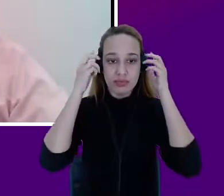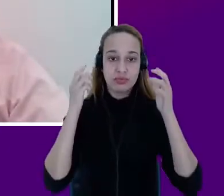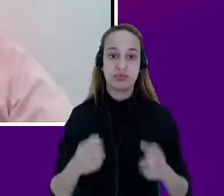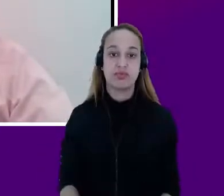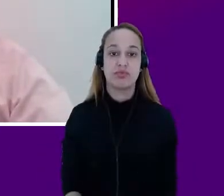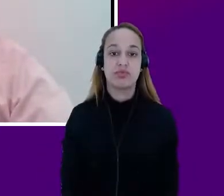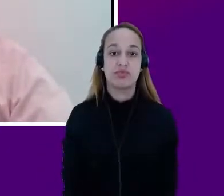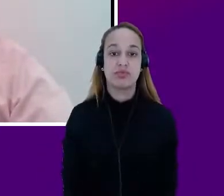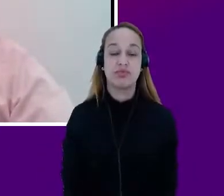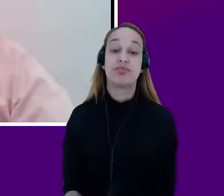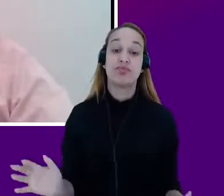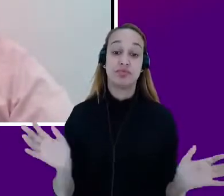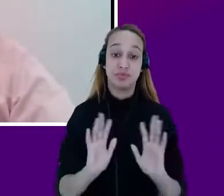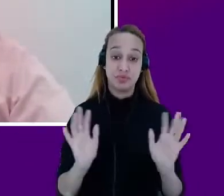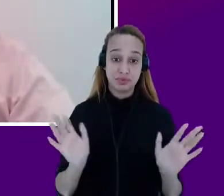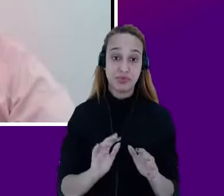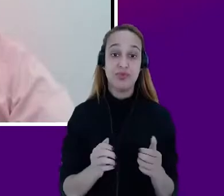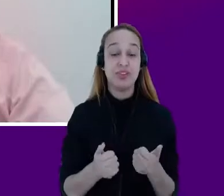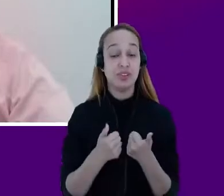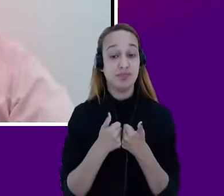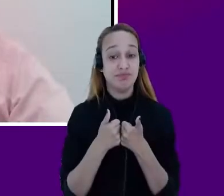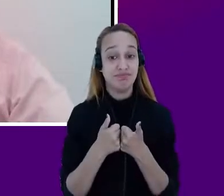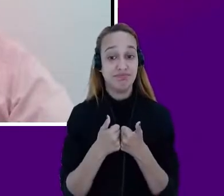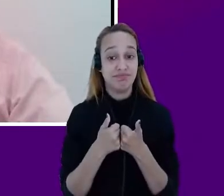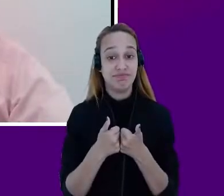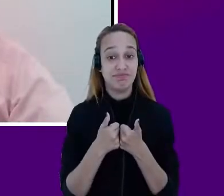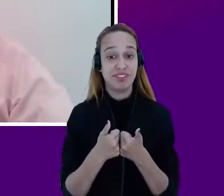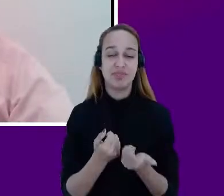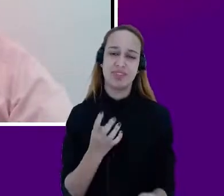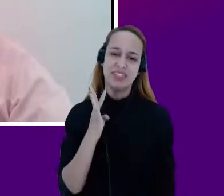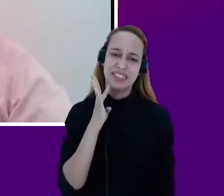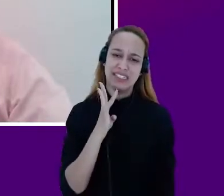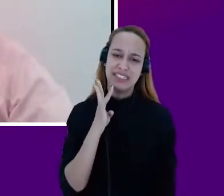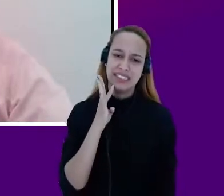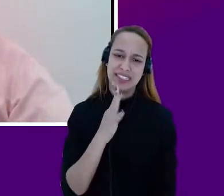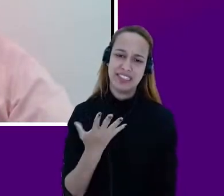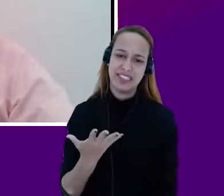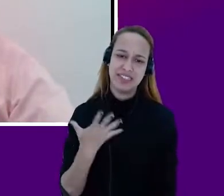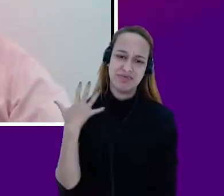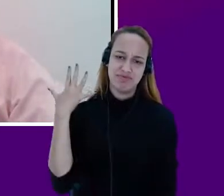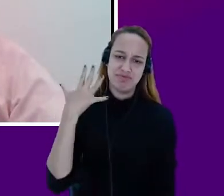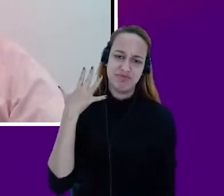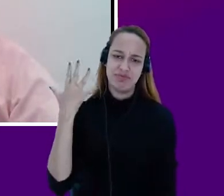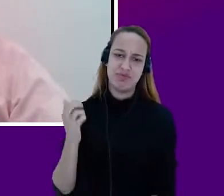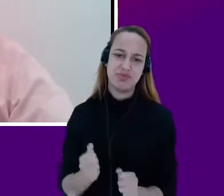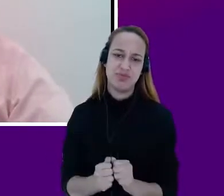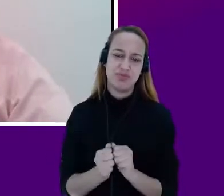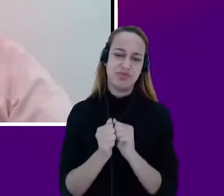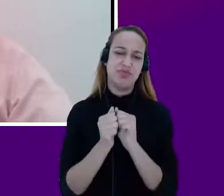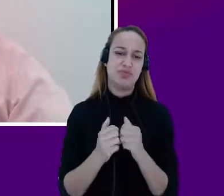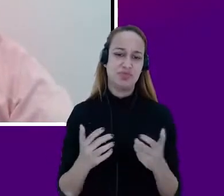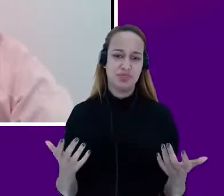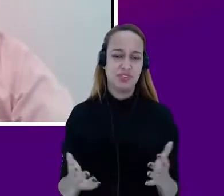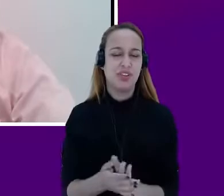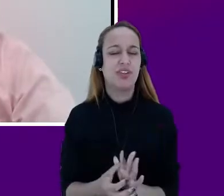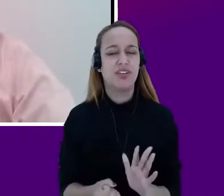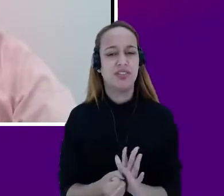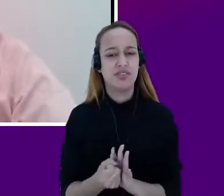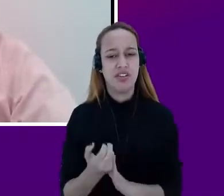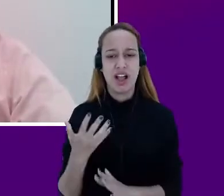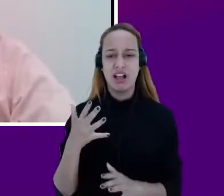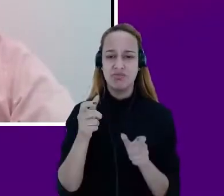Olá, pessoal. Muito legal participar de um evento desse nível, com vários palestrantes, com